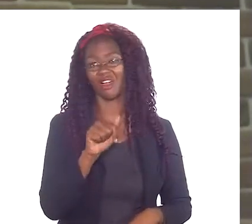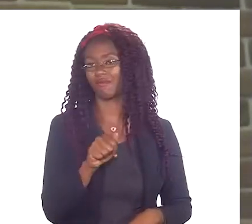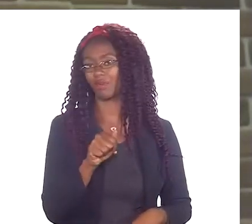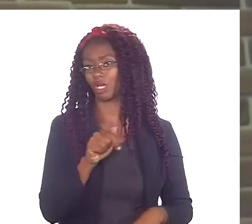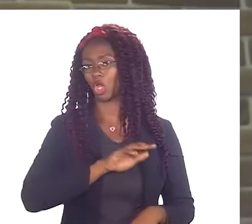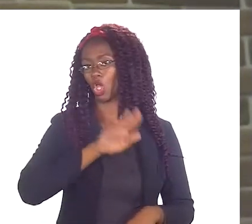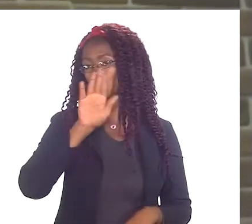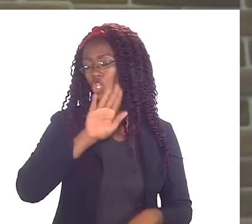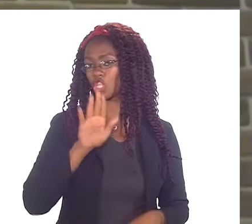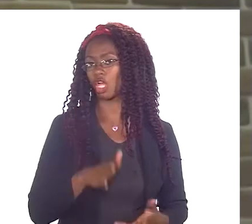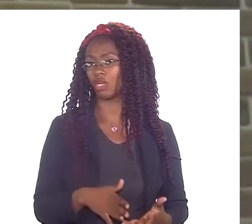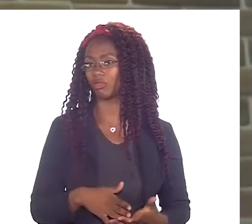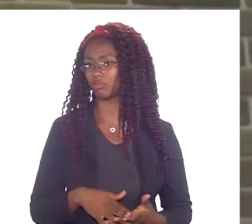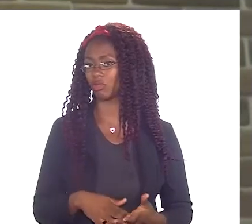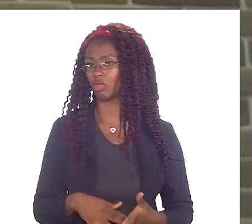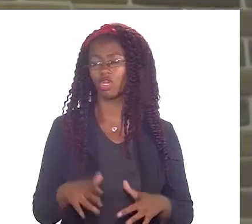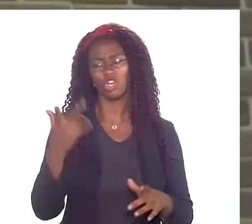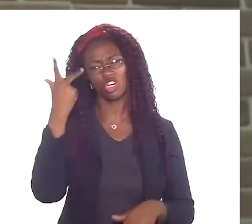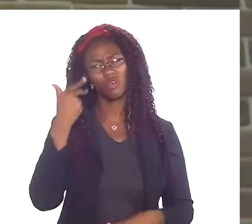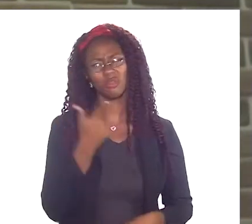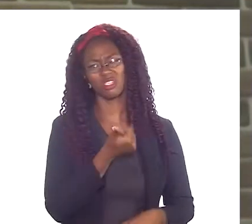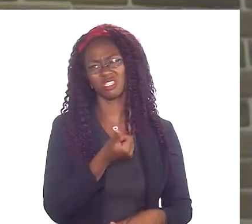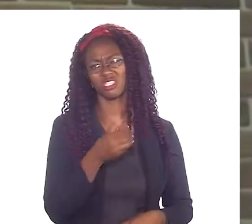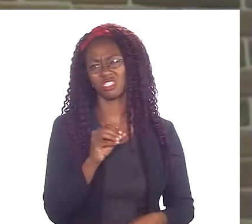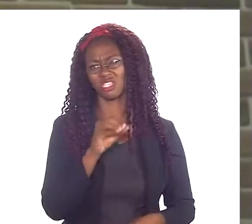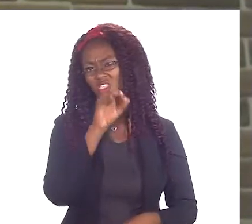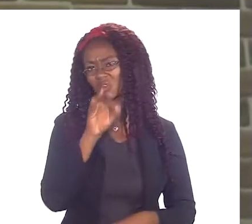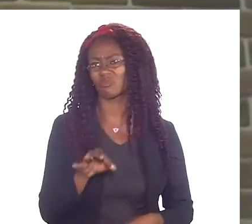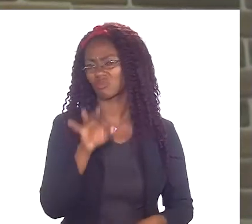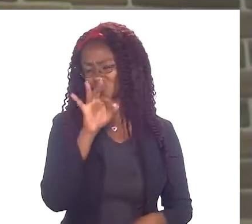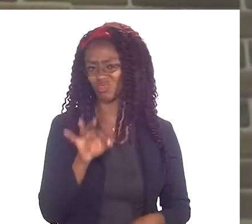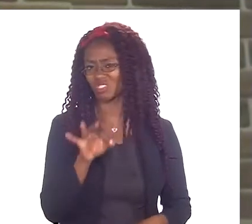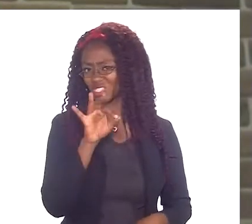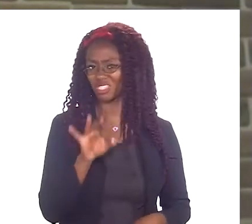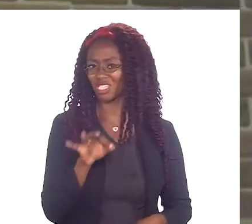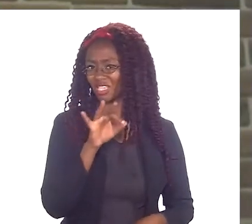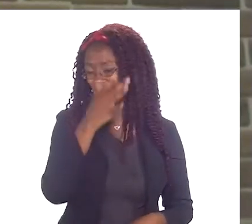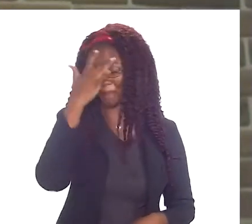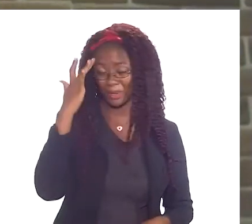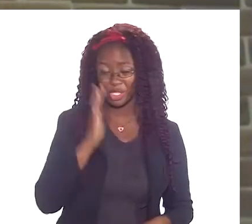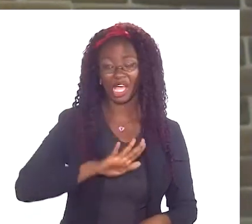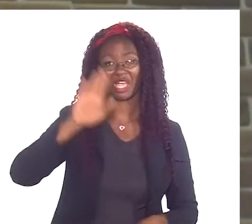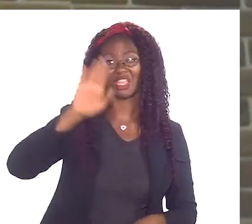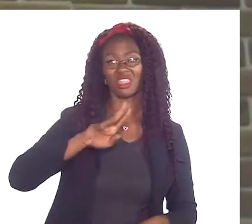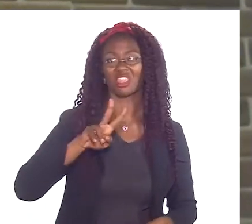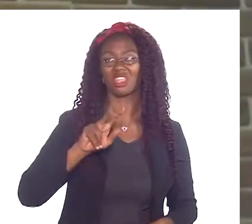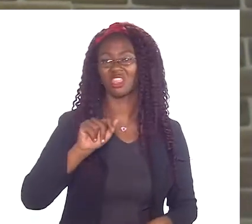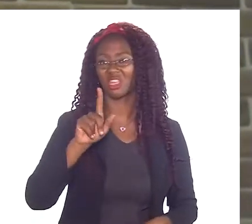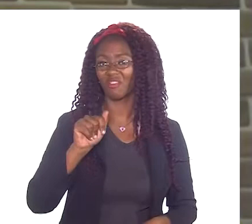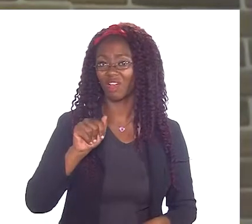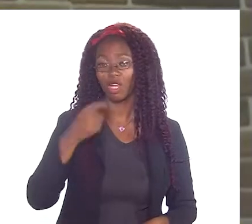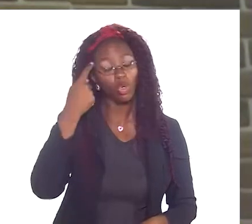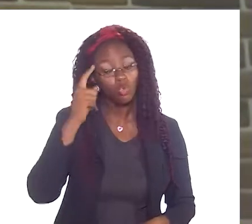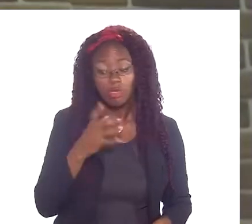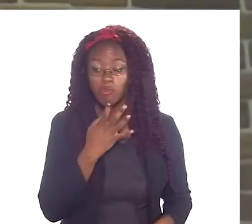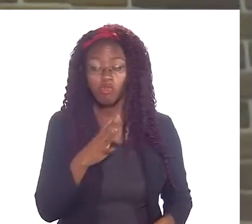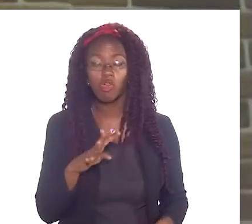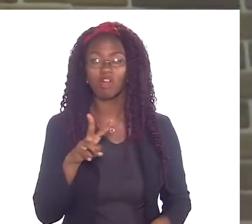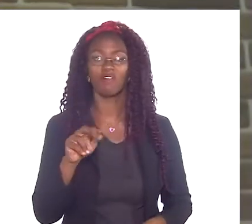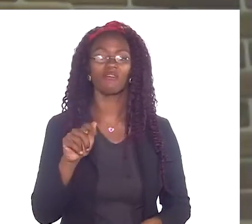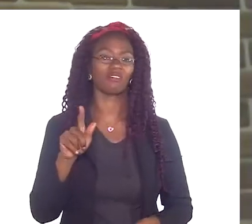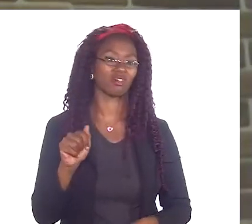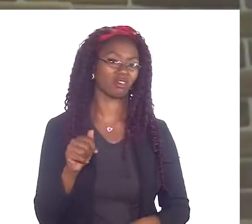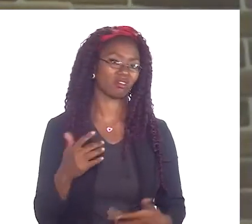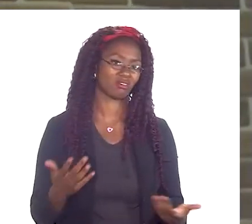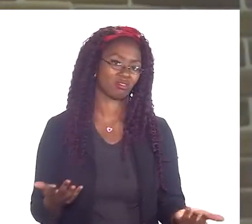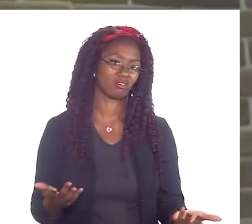está exigindo. 60% das pessoas que se candidatam para uma vaga nem sabem o que a vaga diz. Então, isso é uma coisa muito importante que a gente fala. Entenda o